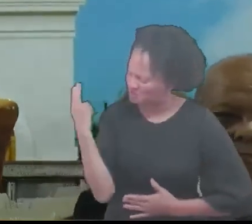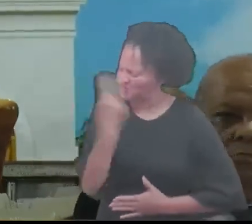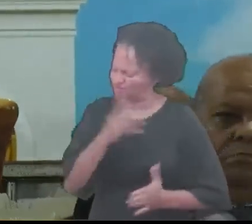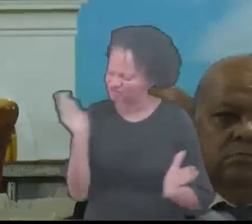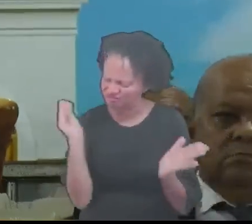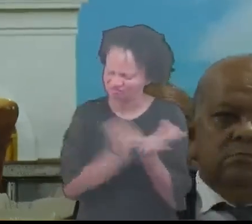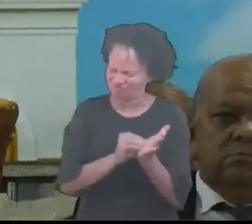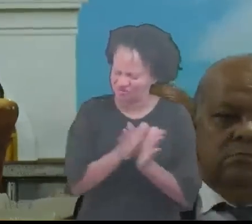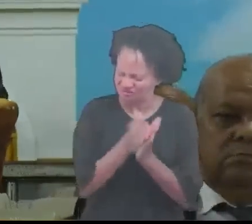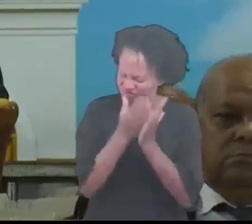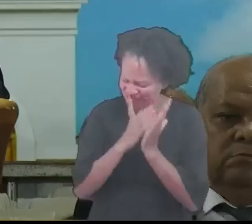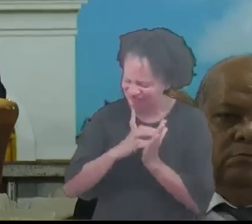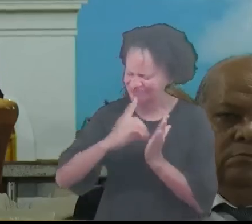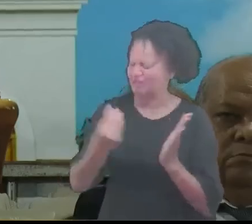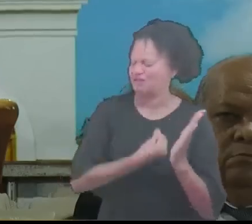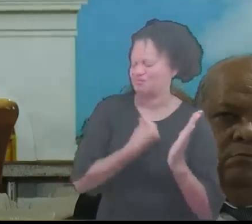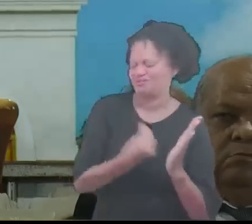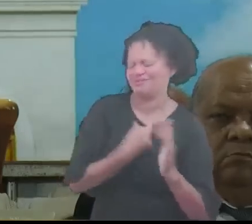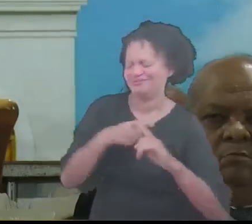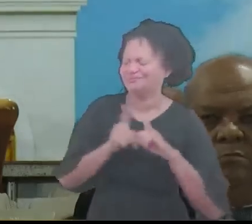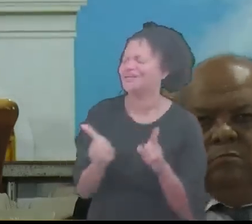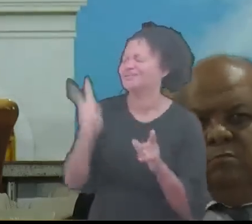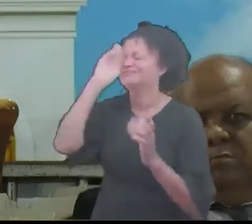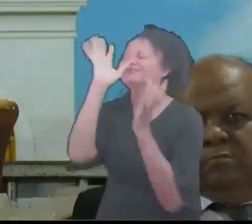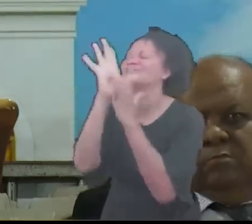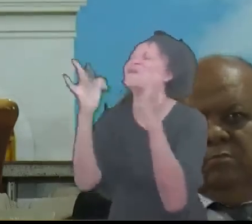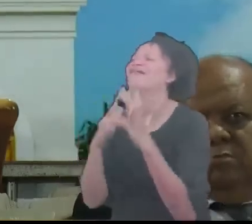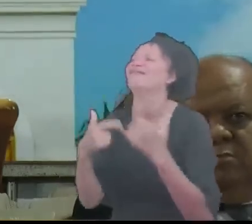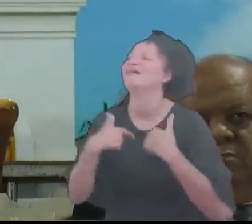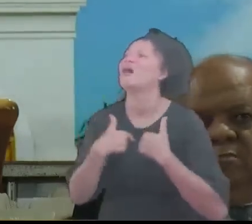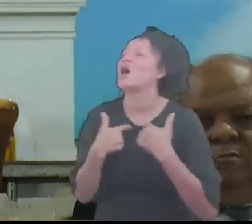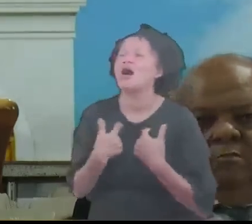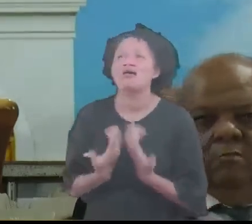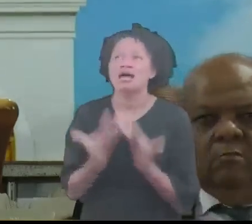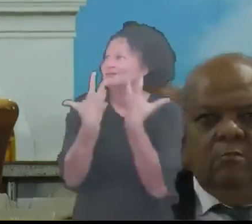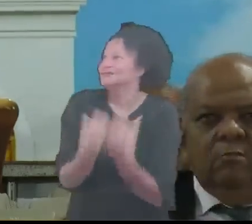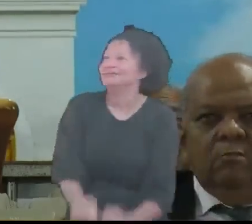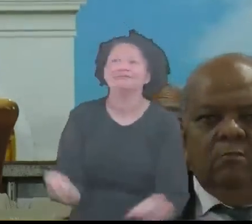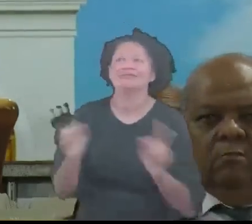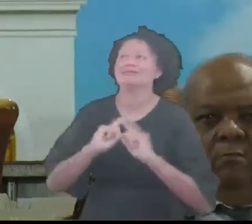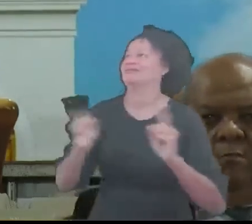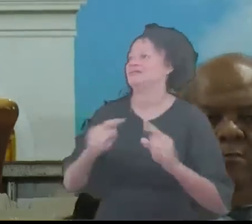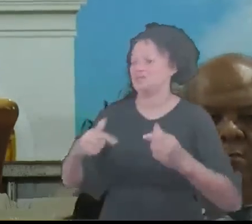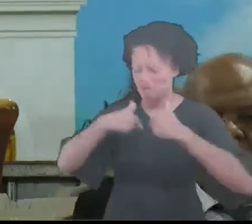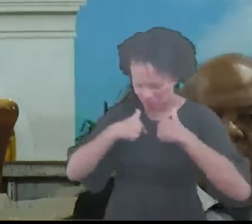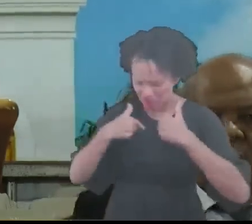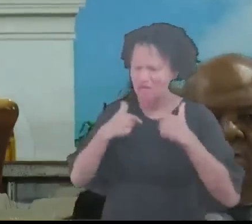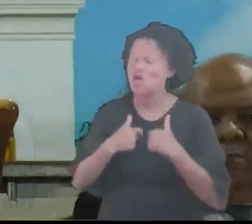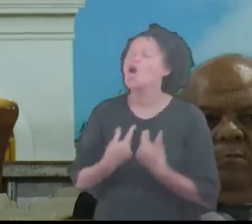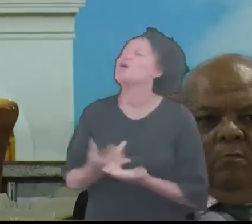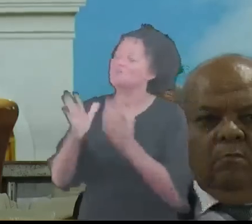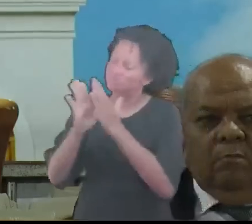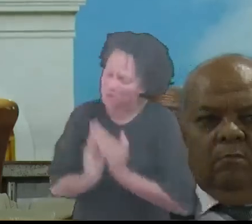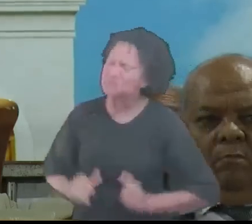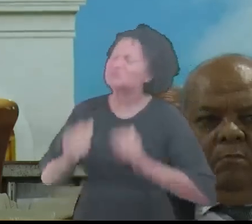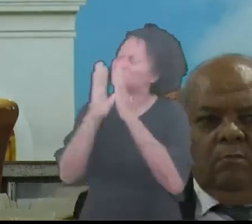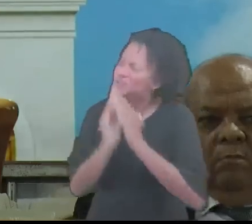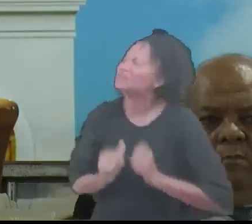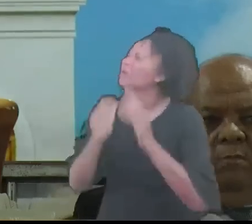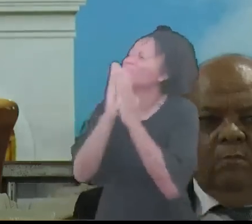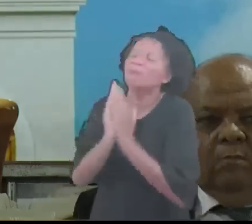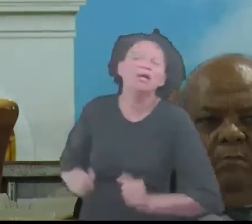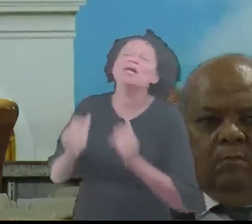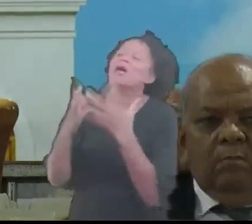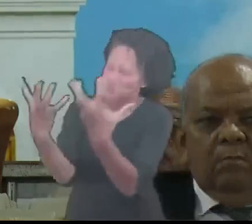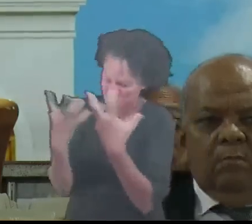está registrado no livro da vida. Mas, Jesus, eu não me conformo. Eu só sossegarei quando eu